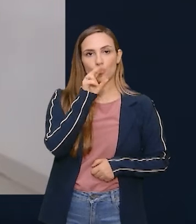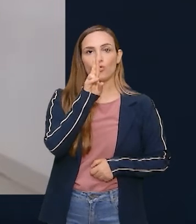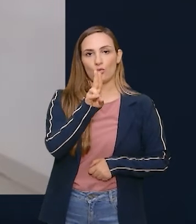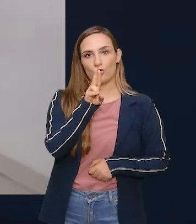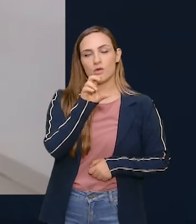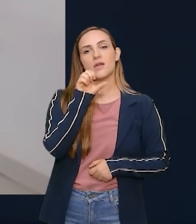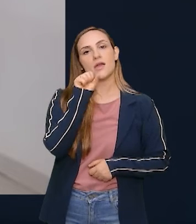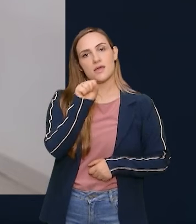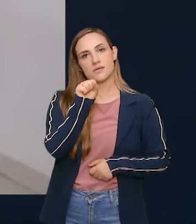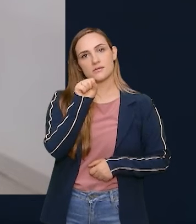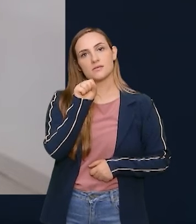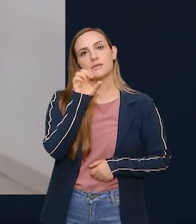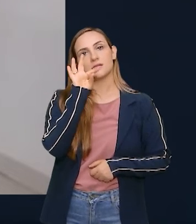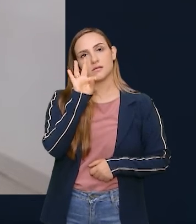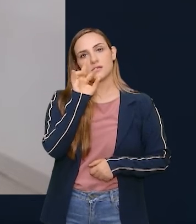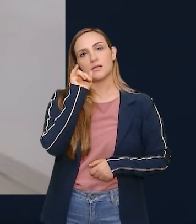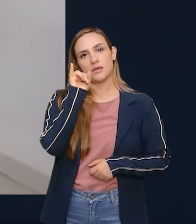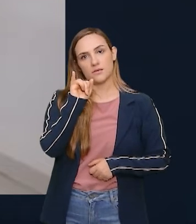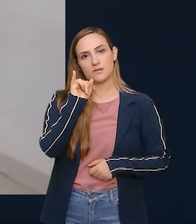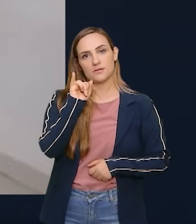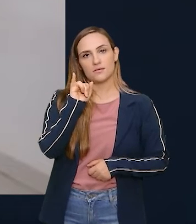R-T-E-R, espaço,